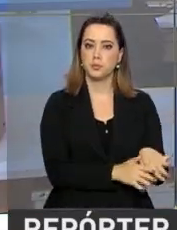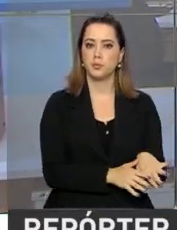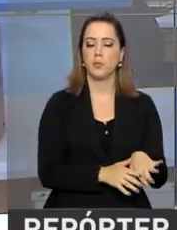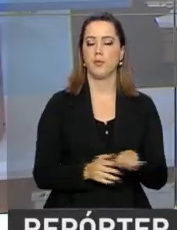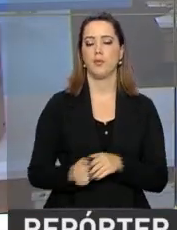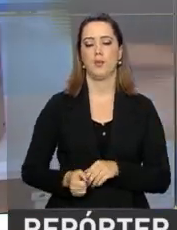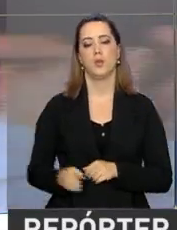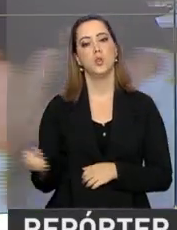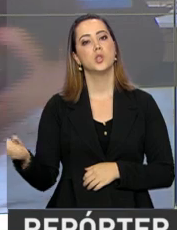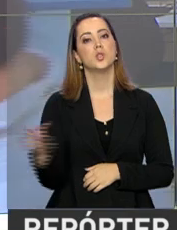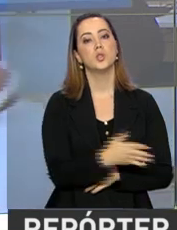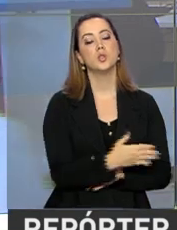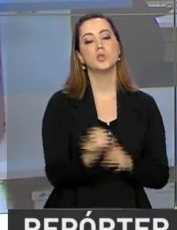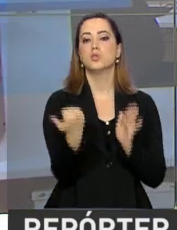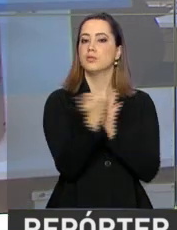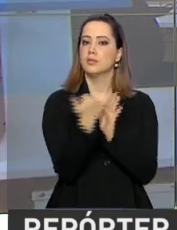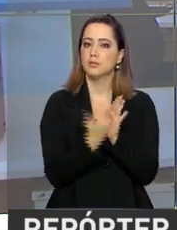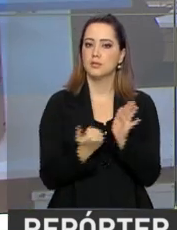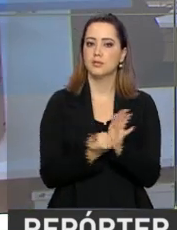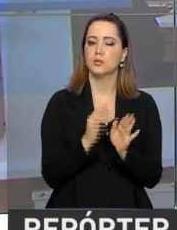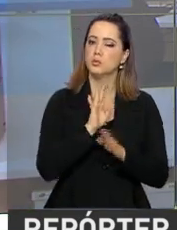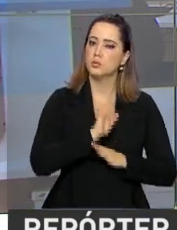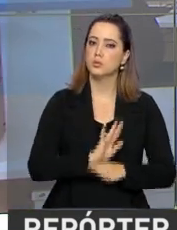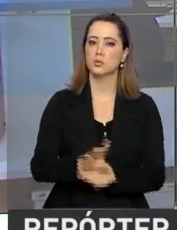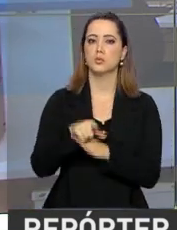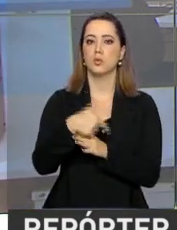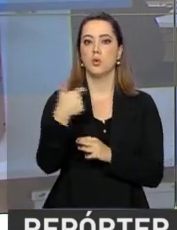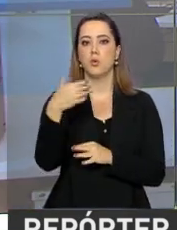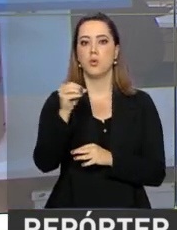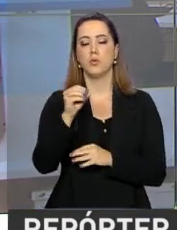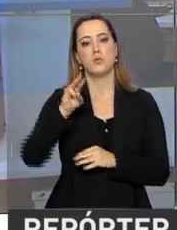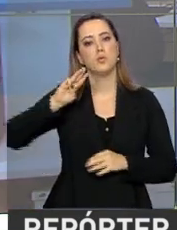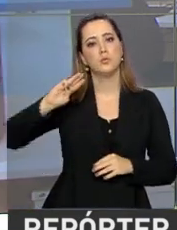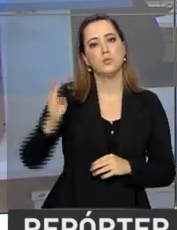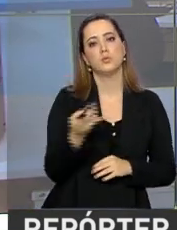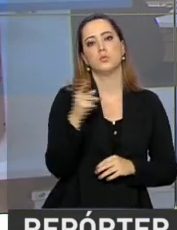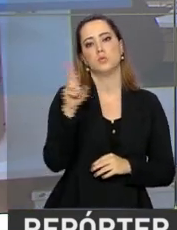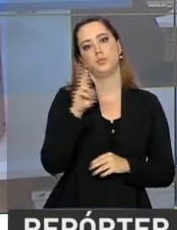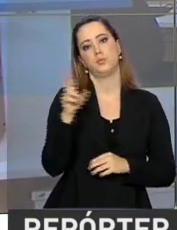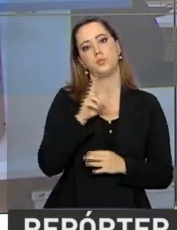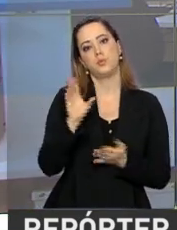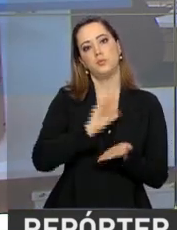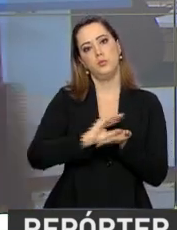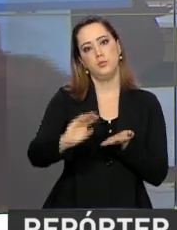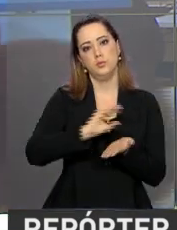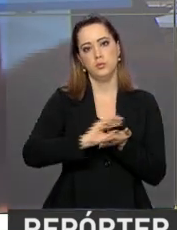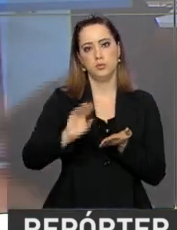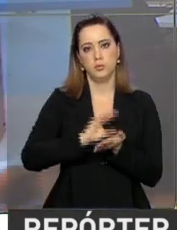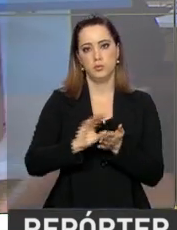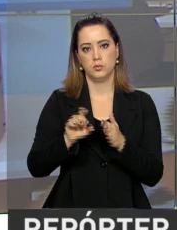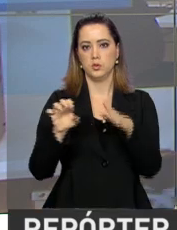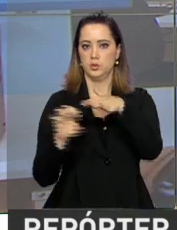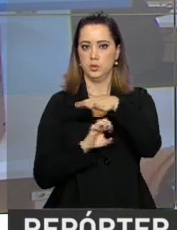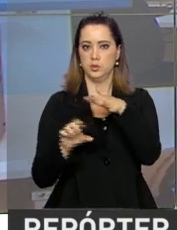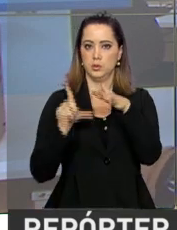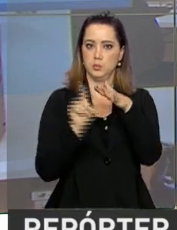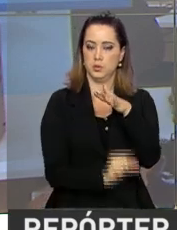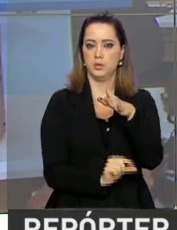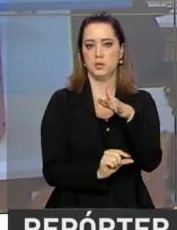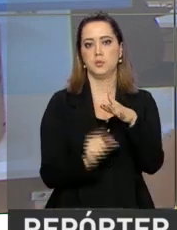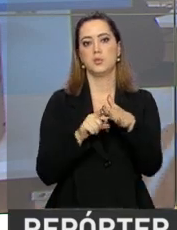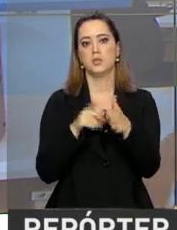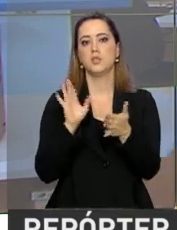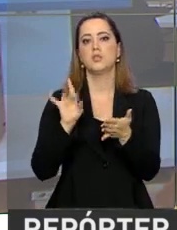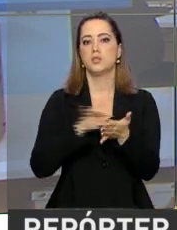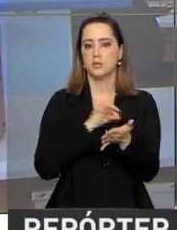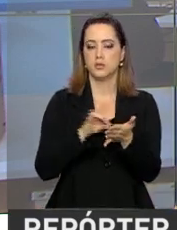projetos. É o edital Sebrae de Inovação, que vai destinar 20 milhões de reais para financiar ideias de micro e pequenas empresas. As